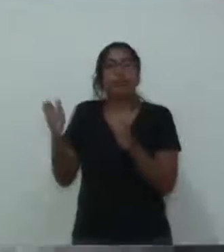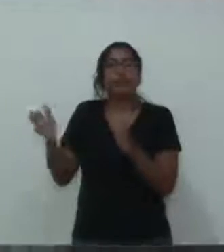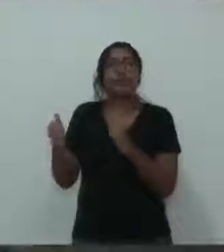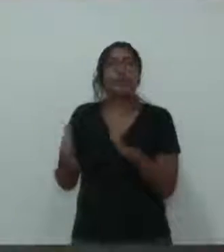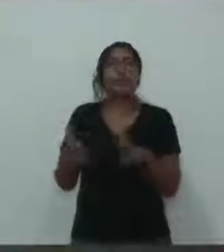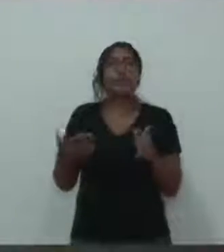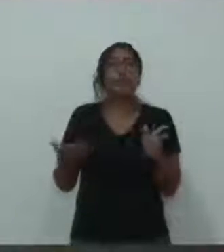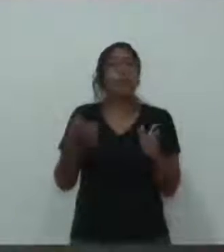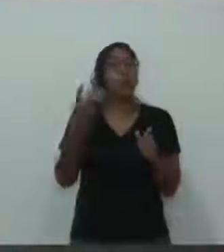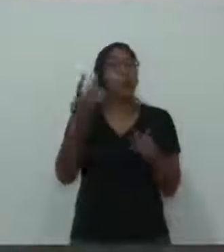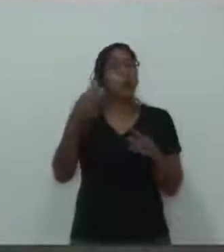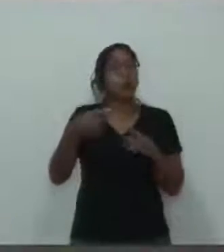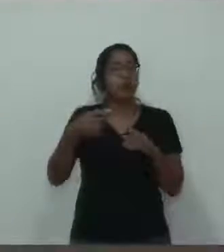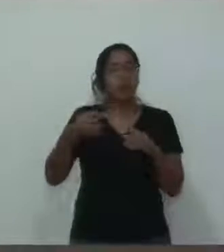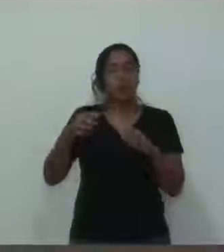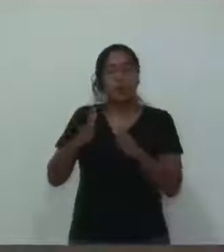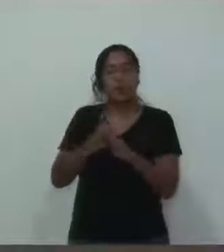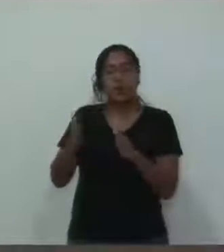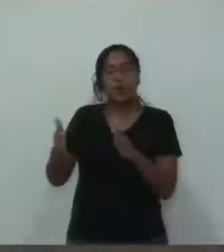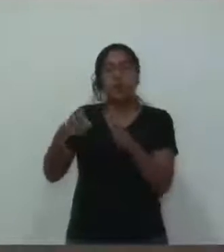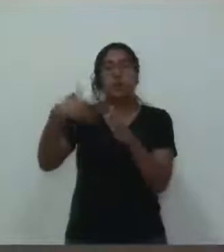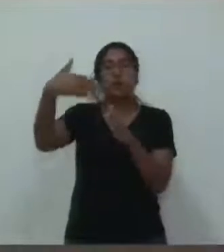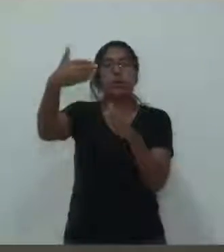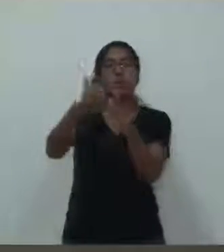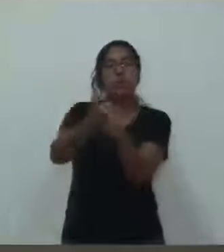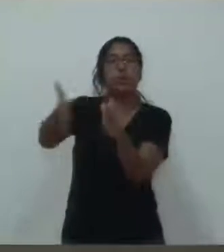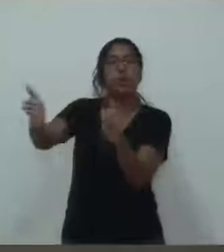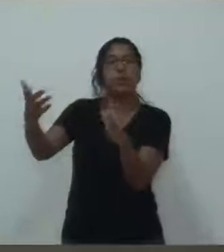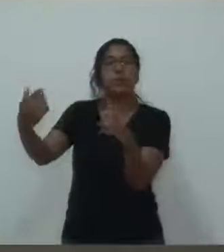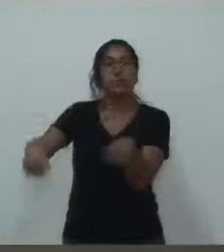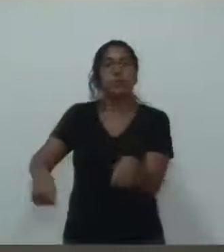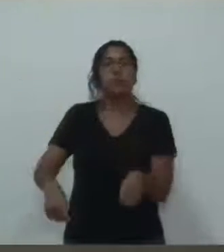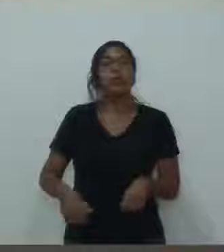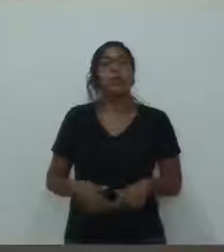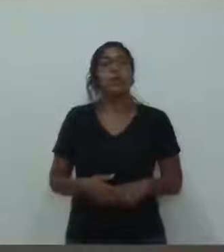outro. Qual é a questão? Hoje, se a gente já